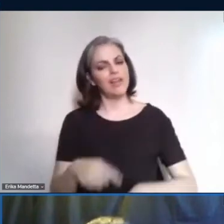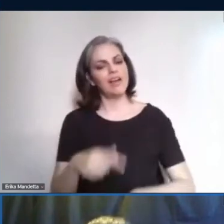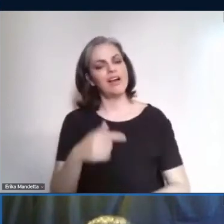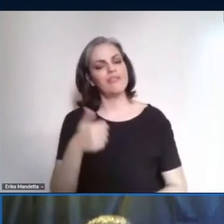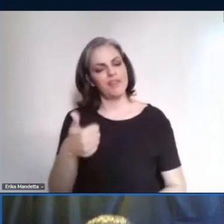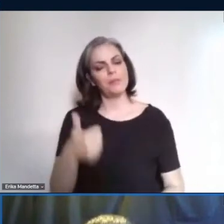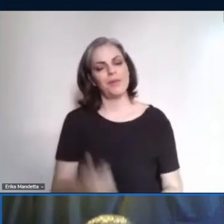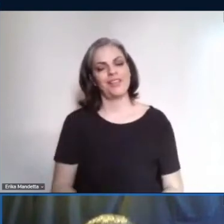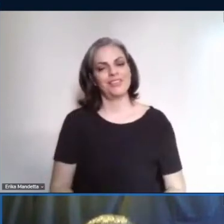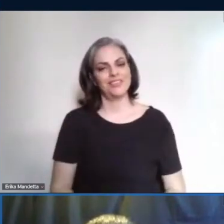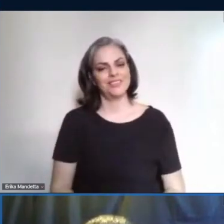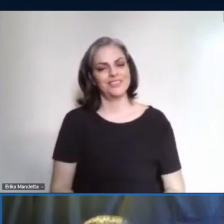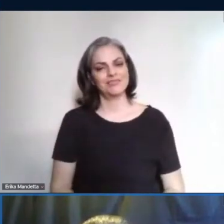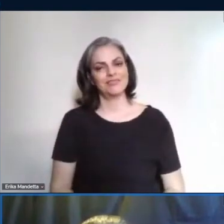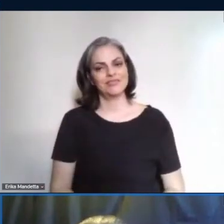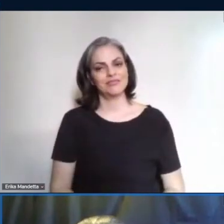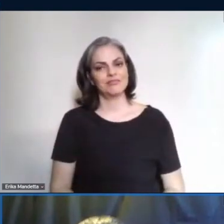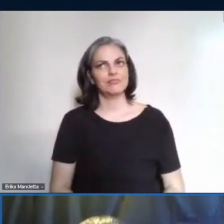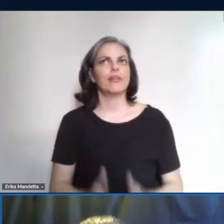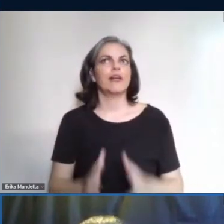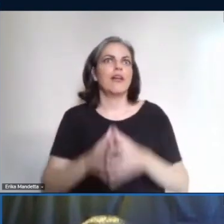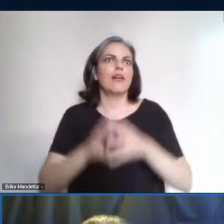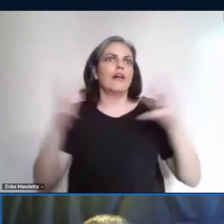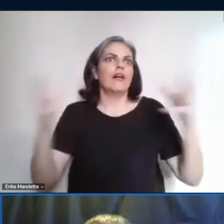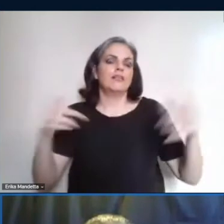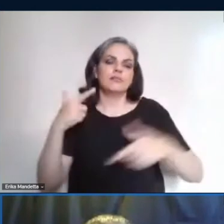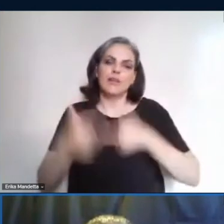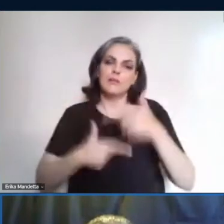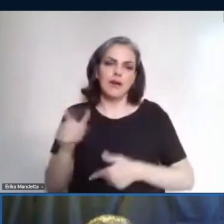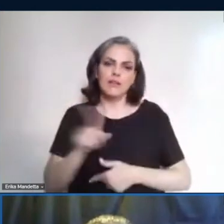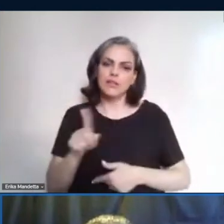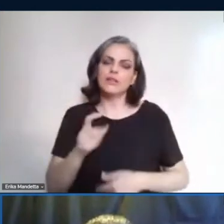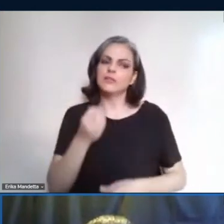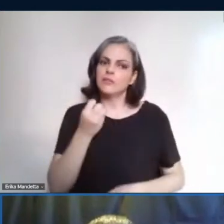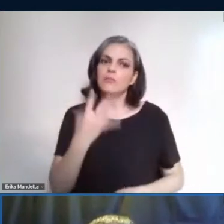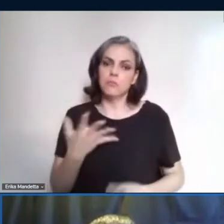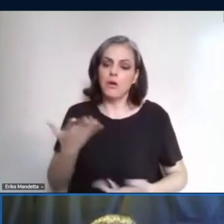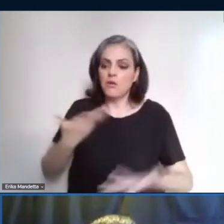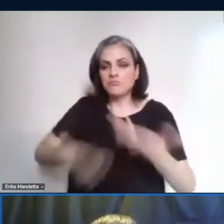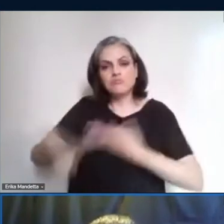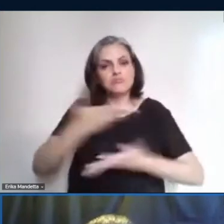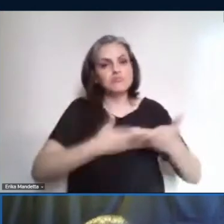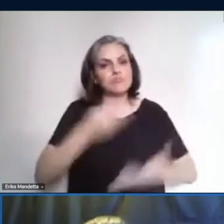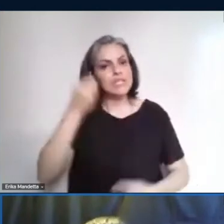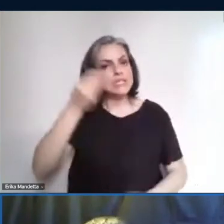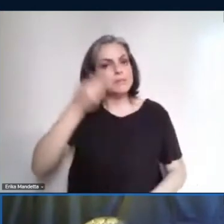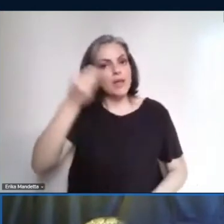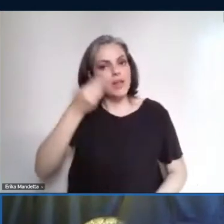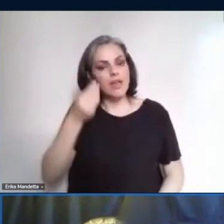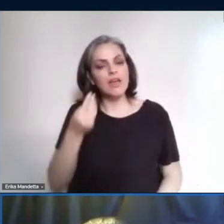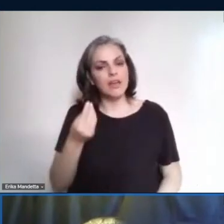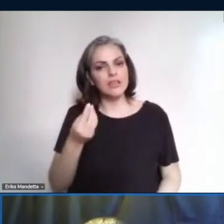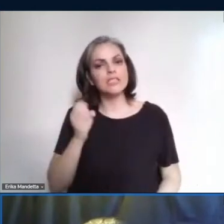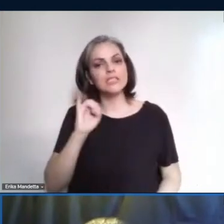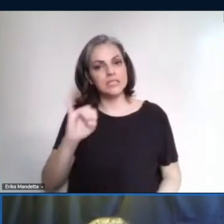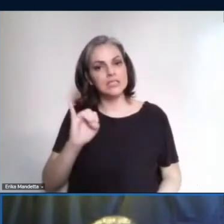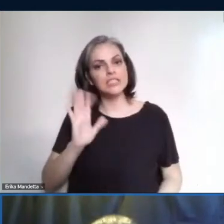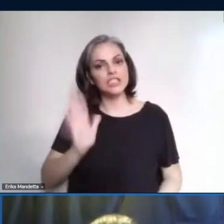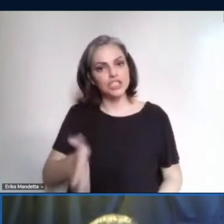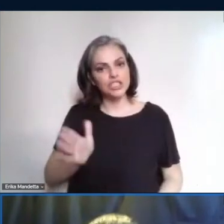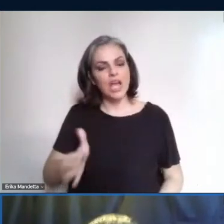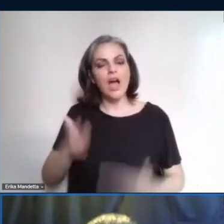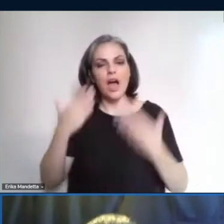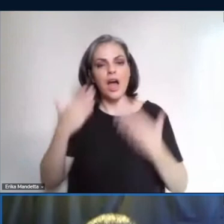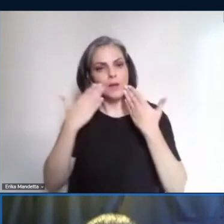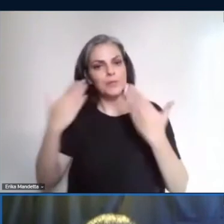não é nada que seja grande, mas uma troca de experiências e aqueles que apresentaram o trabalho na área, eu